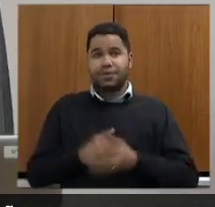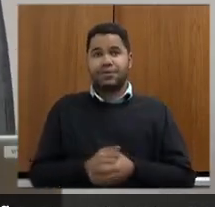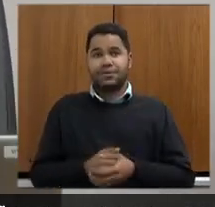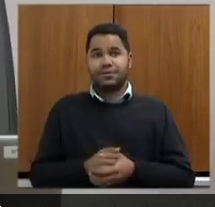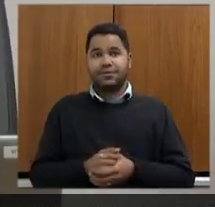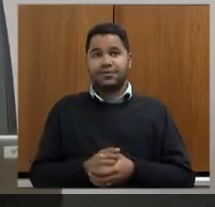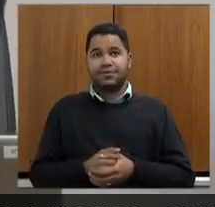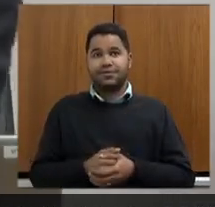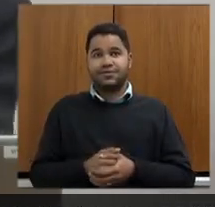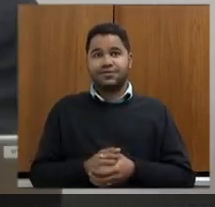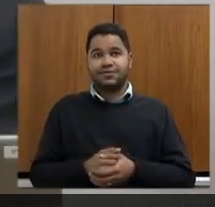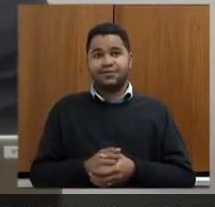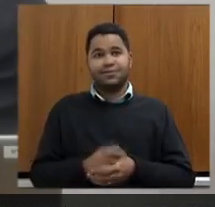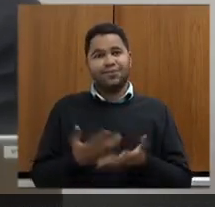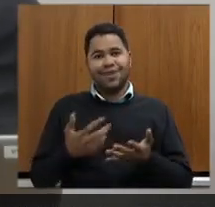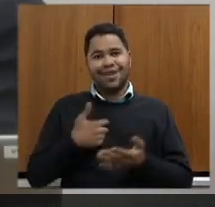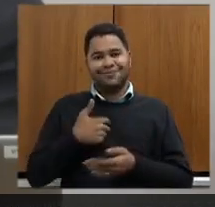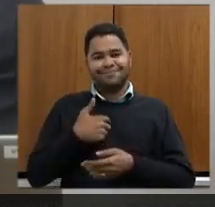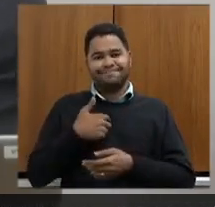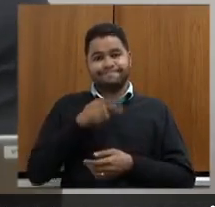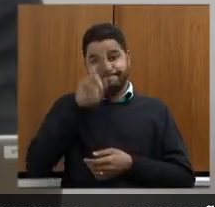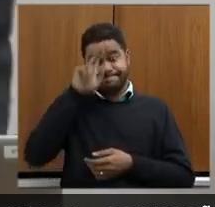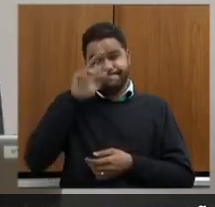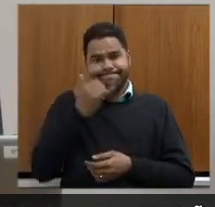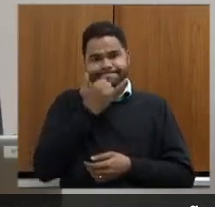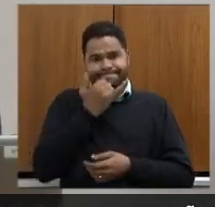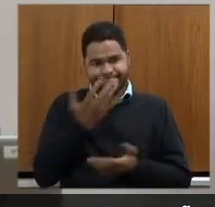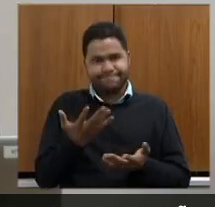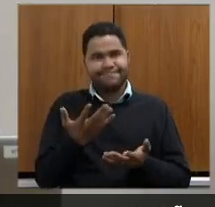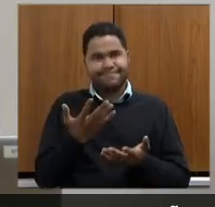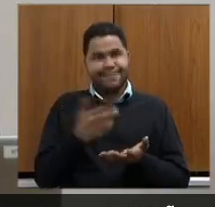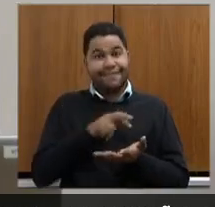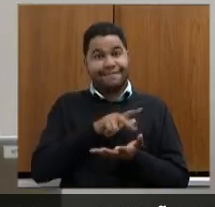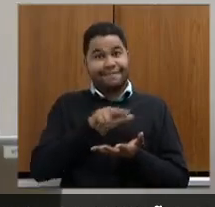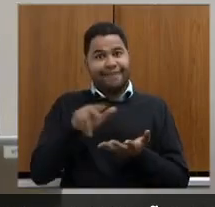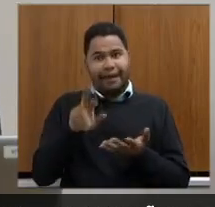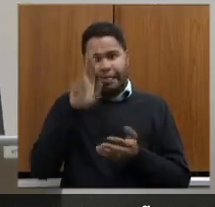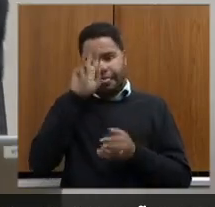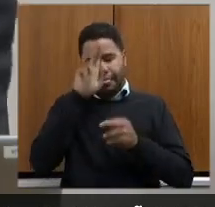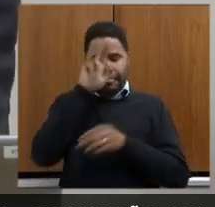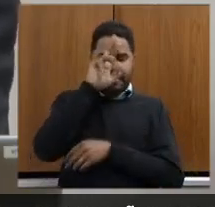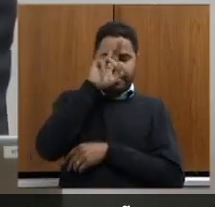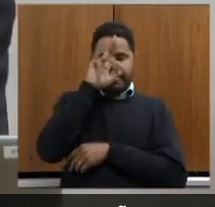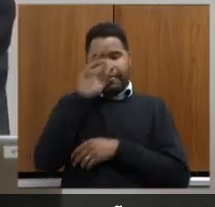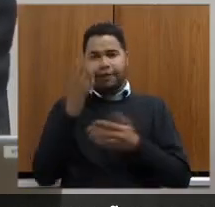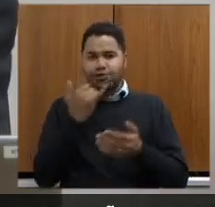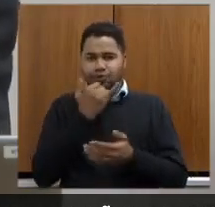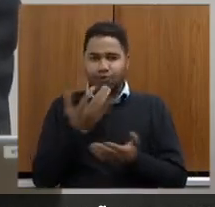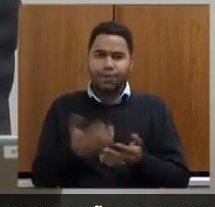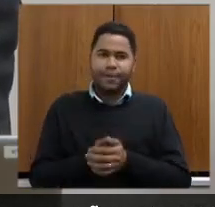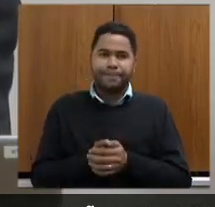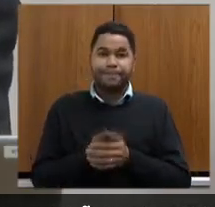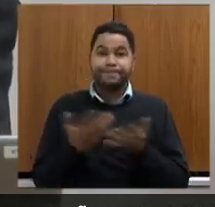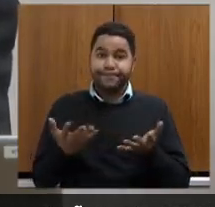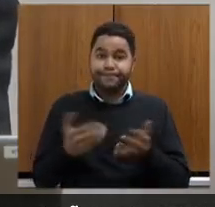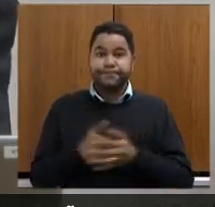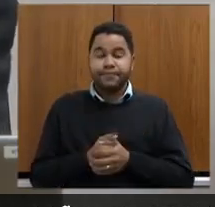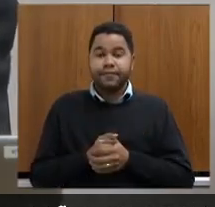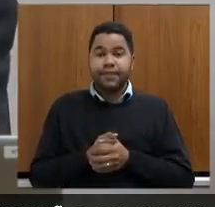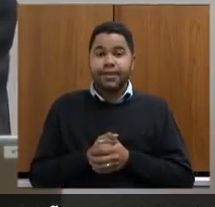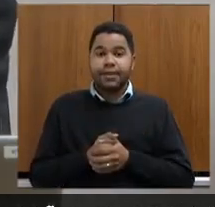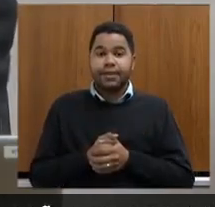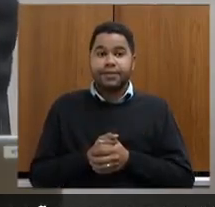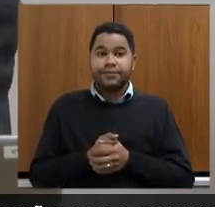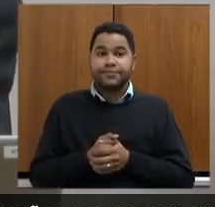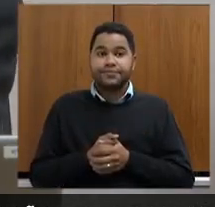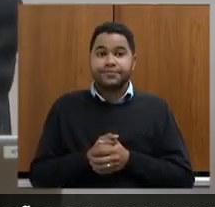é pura distração dessa presidência cometi várias aqui cumprindo vendado